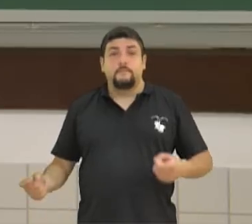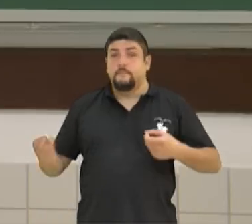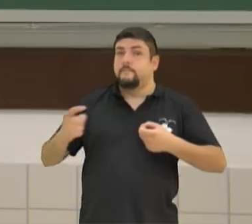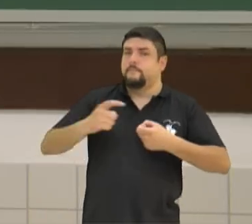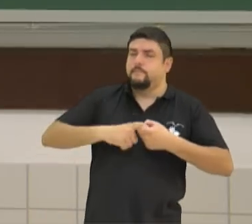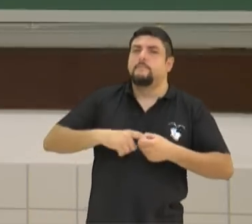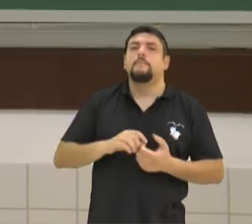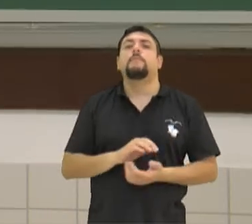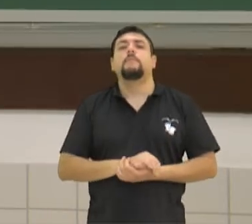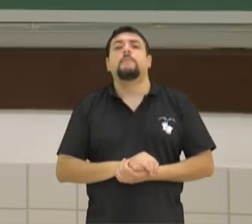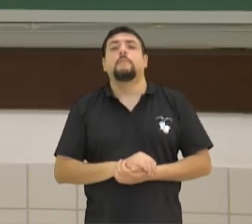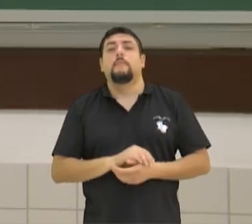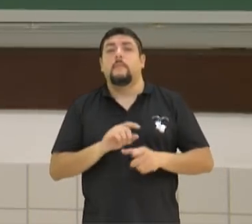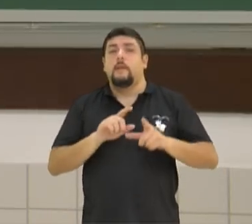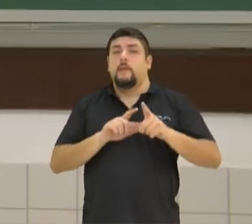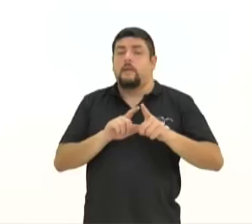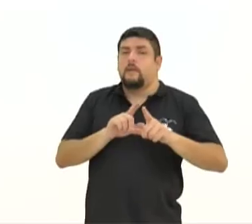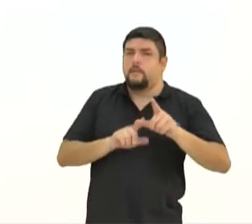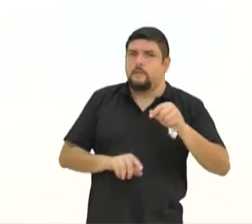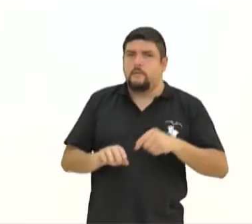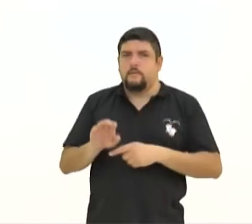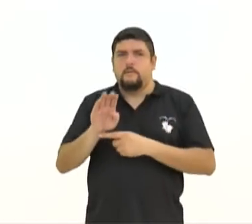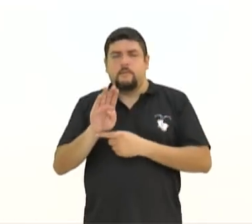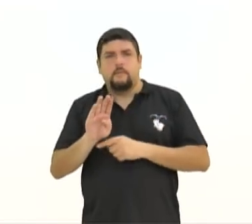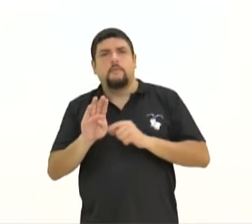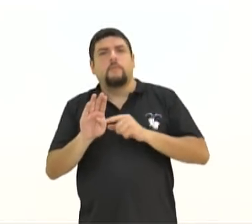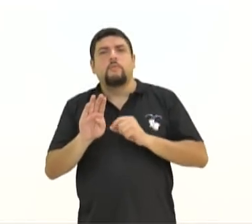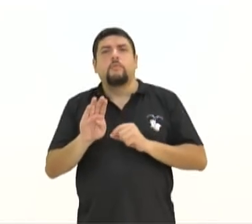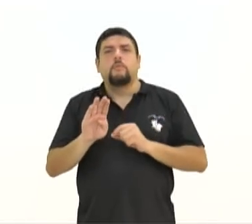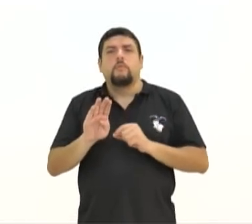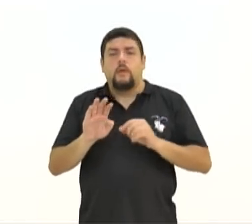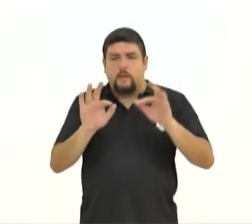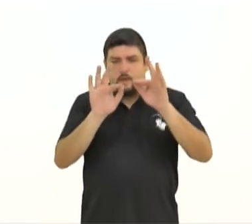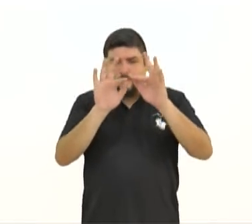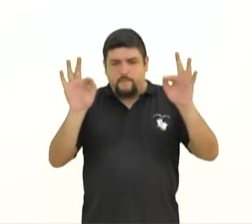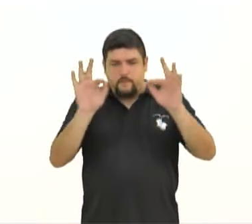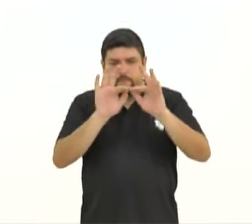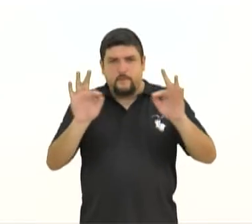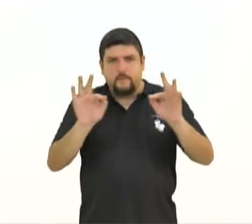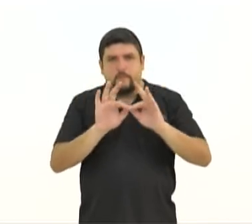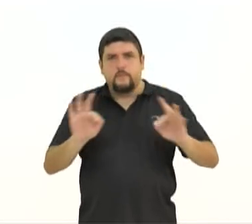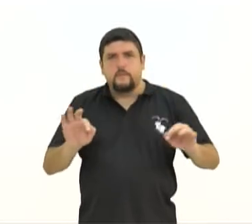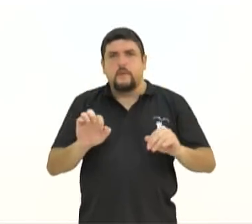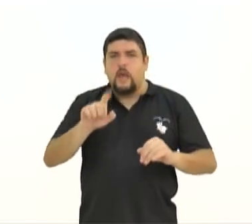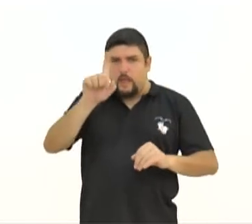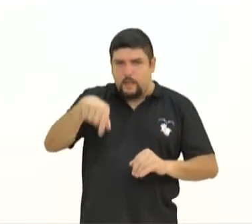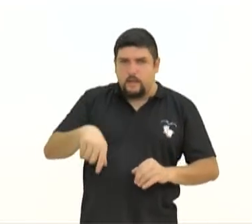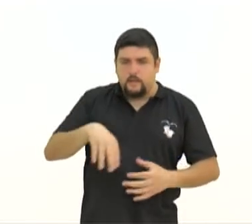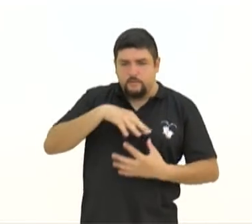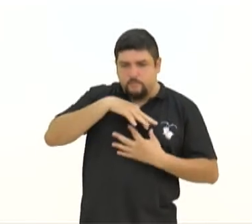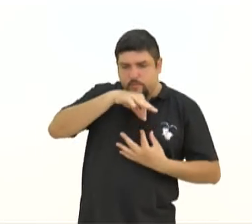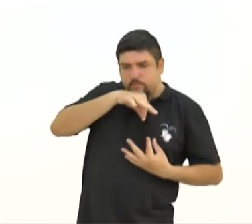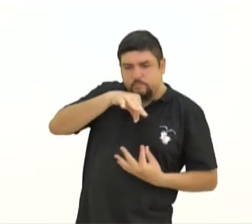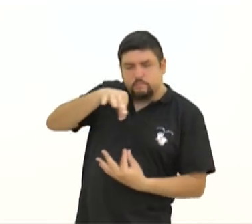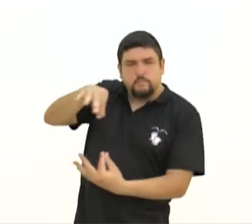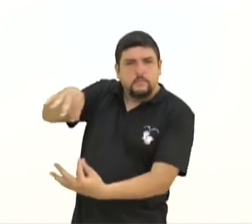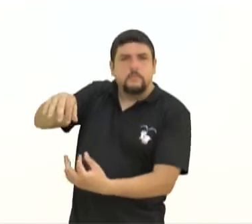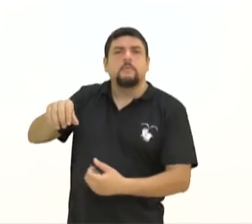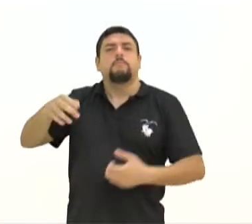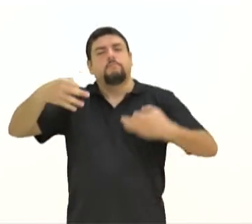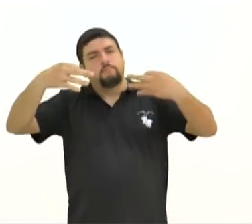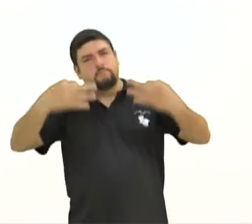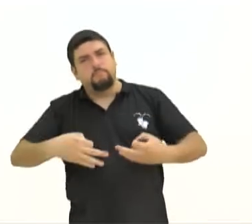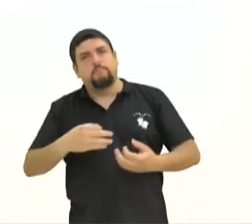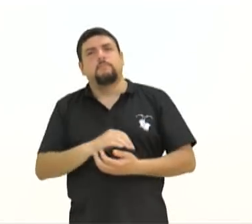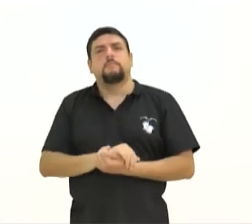Retornando, quem assinalou a letra B, né, que considerou que são frases aí que constituem exemplos de prosopopeia ou personificação, acertou,